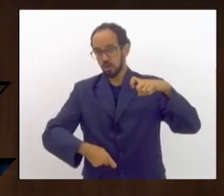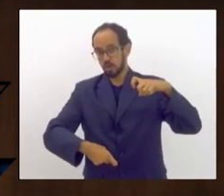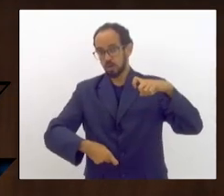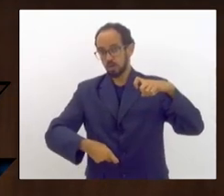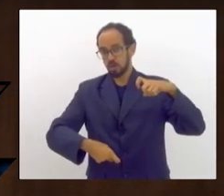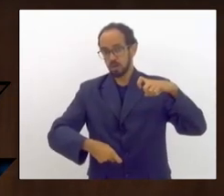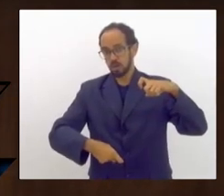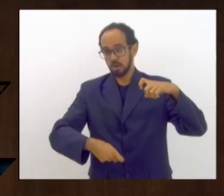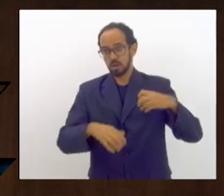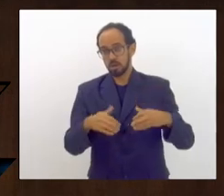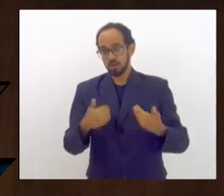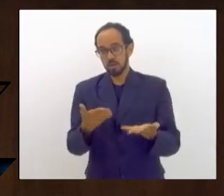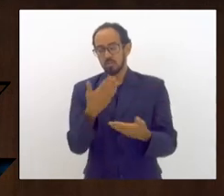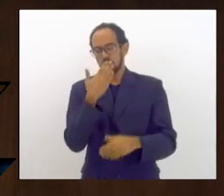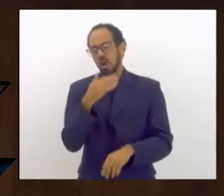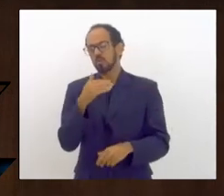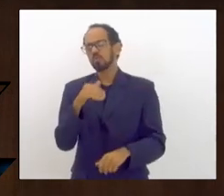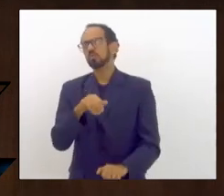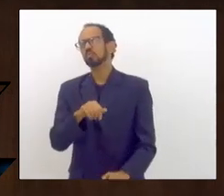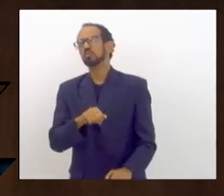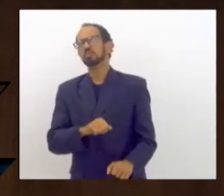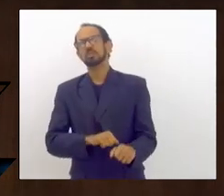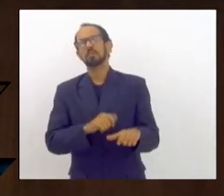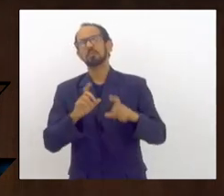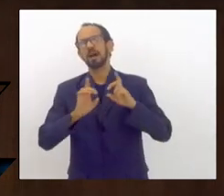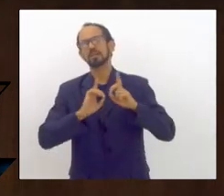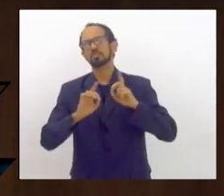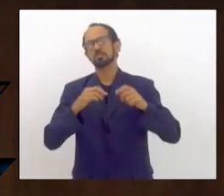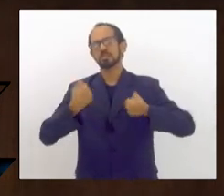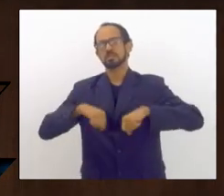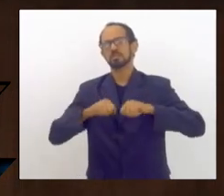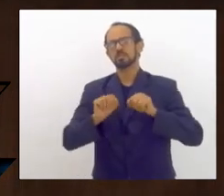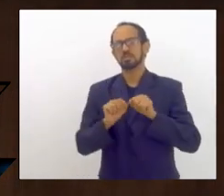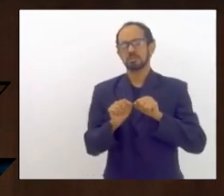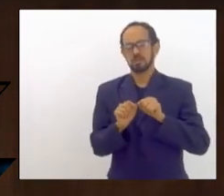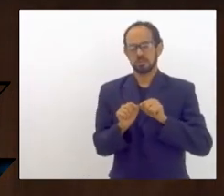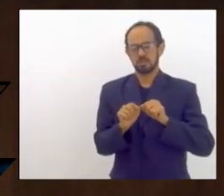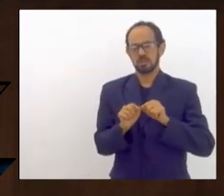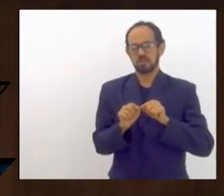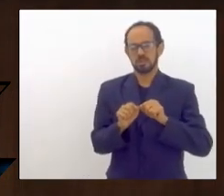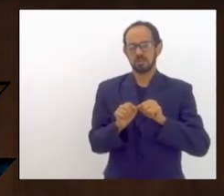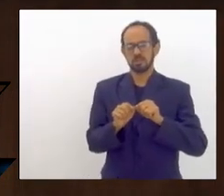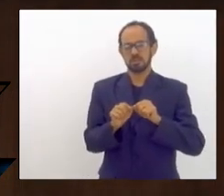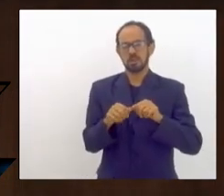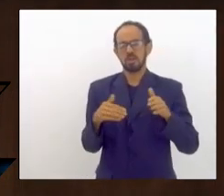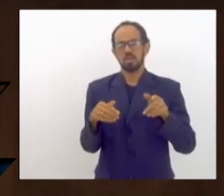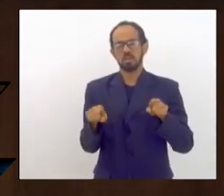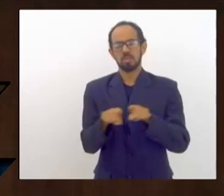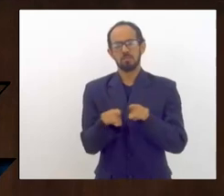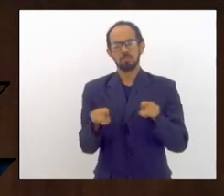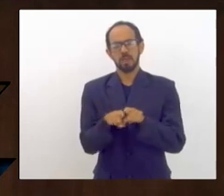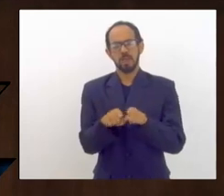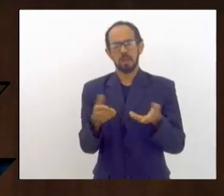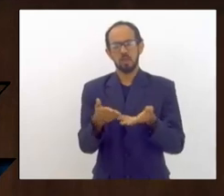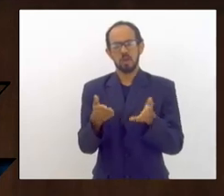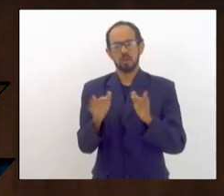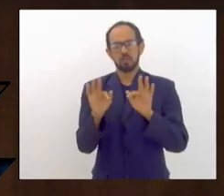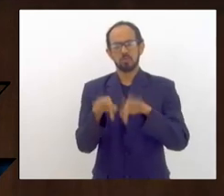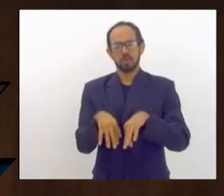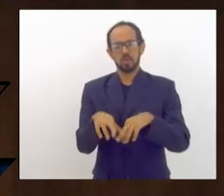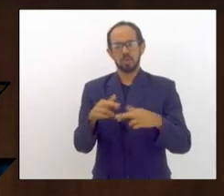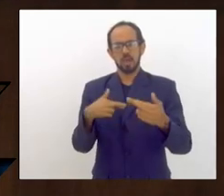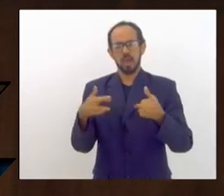Então, qual é o tipo de debate que nós temos que fazer aqui? E aí eu quero também fazer um último debate, Tia Ju, que é da relação